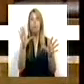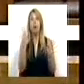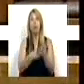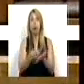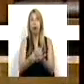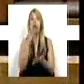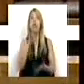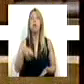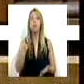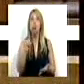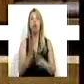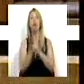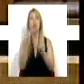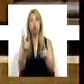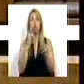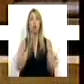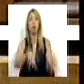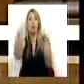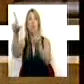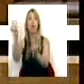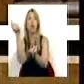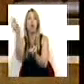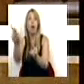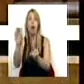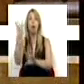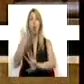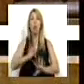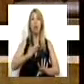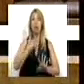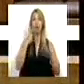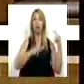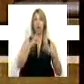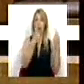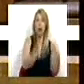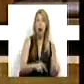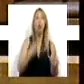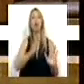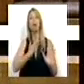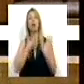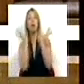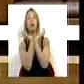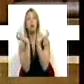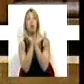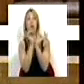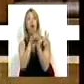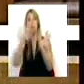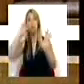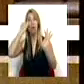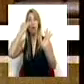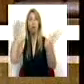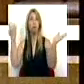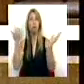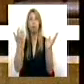porque entravam num lar de idosos ou porque tinham dívidas ao fisco e à Segurança Social, comprometendo-se assim a